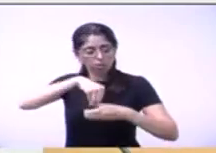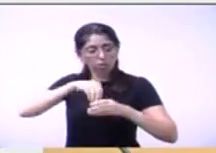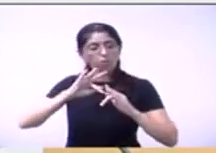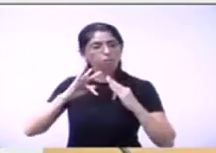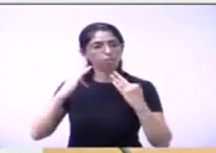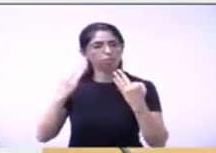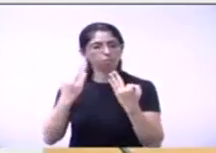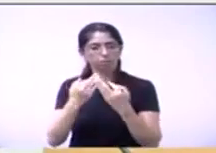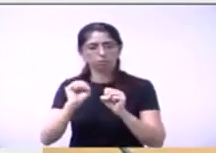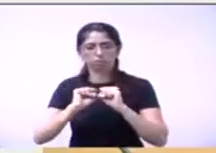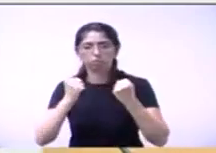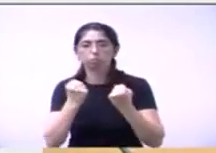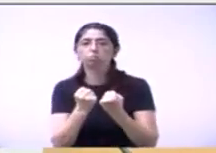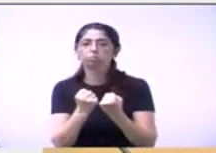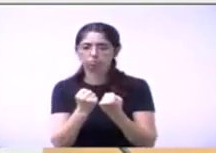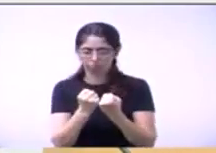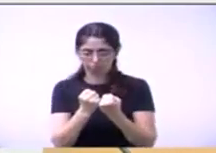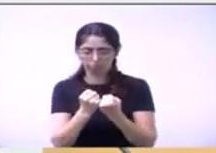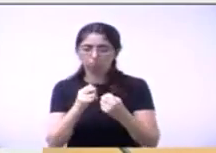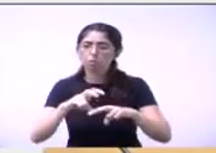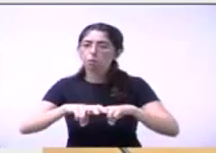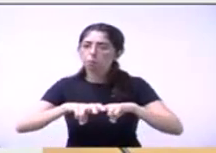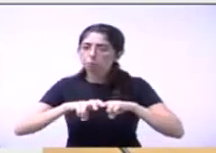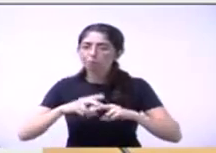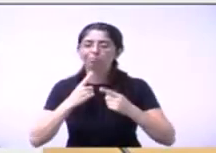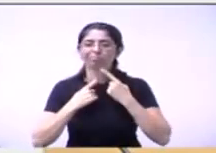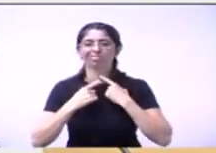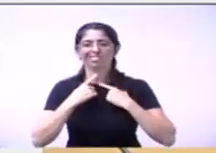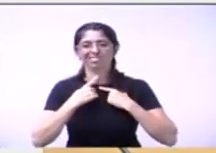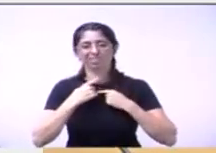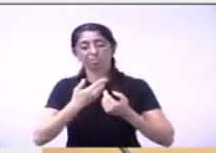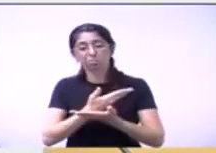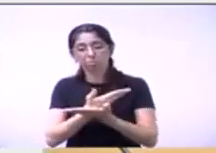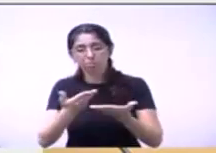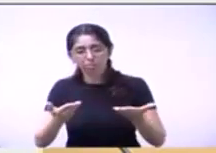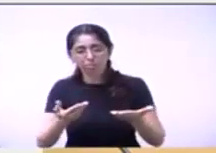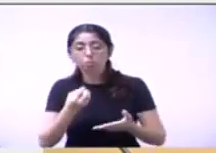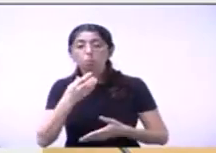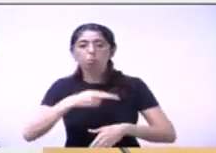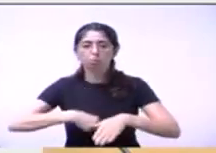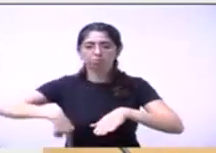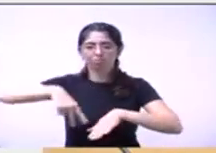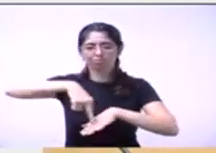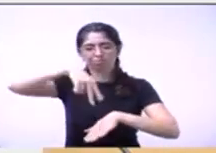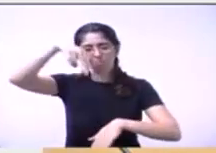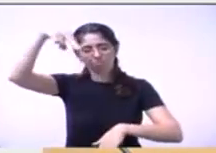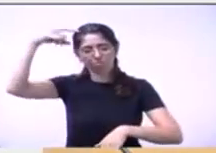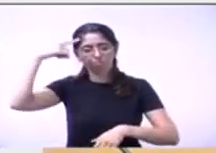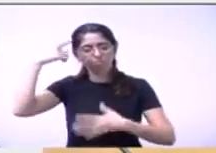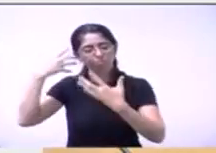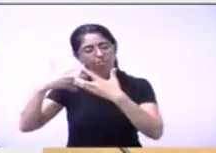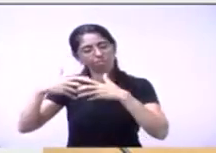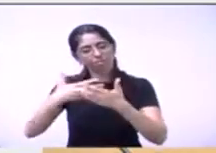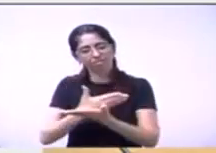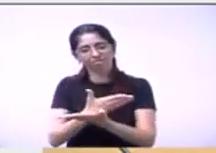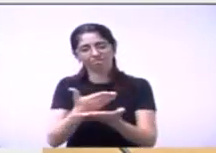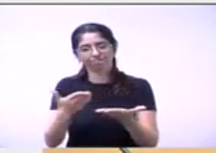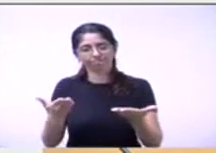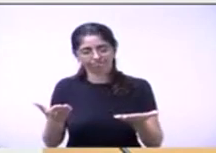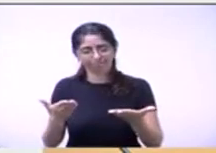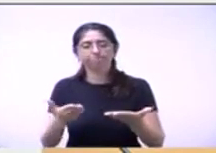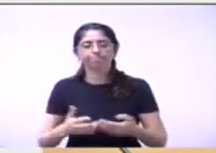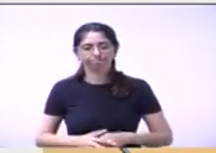Quero deixar aqui a mensagem de boa Páscoa e boa reflexão para todos e todas. Quero